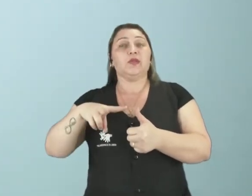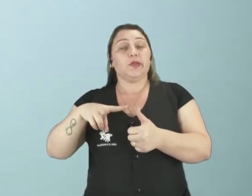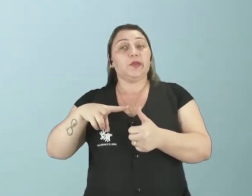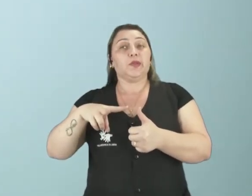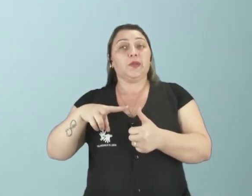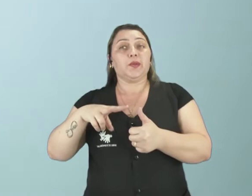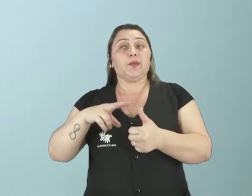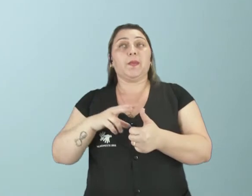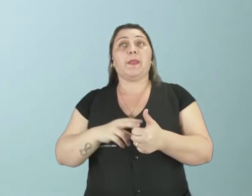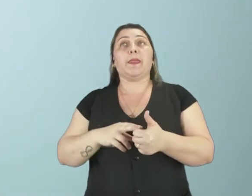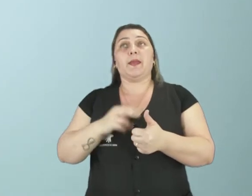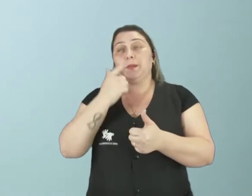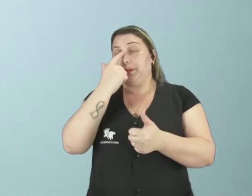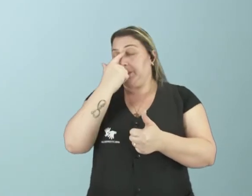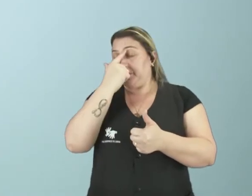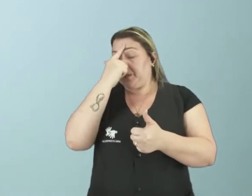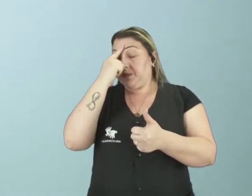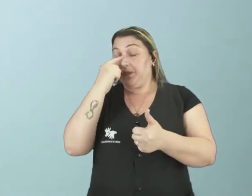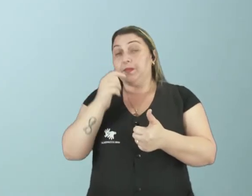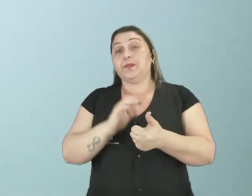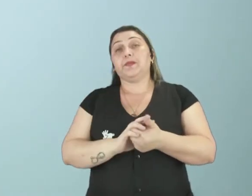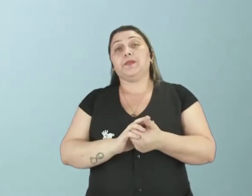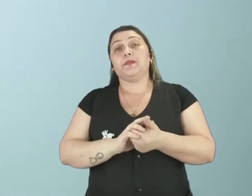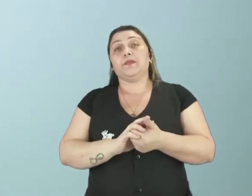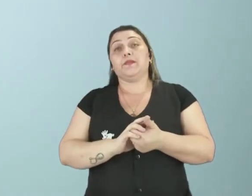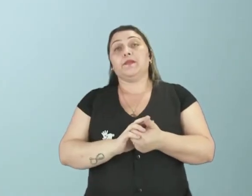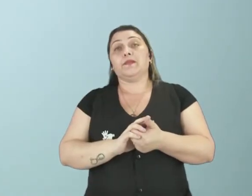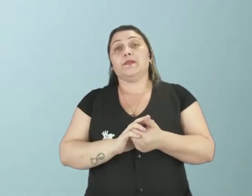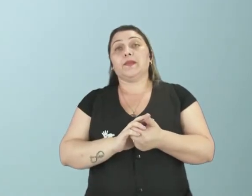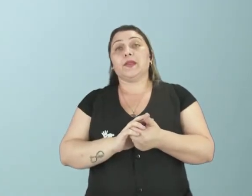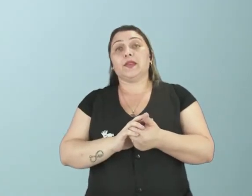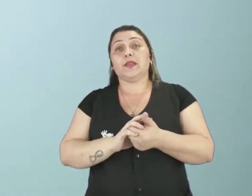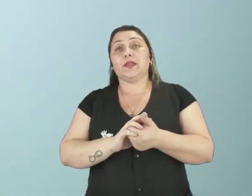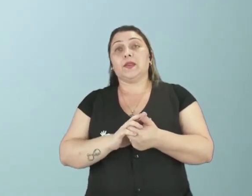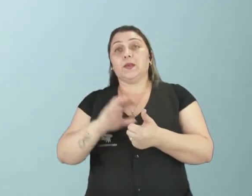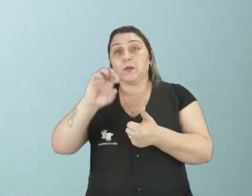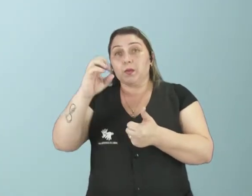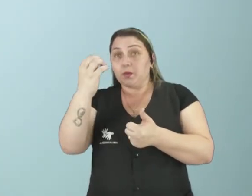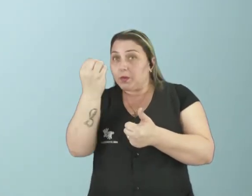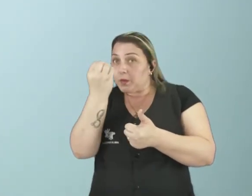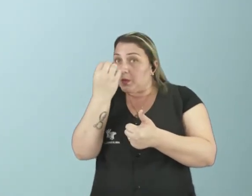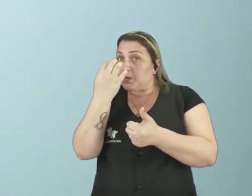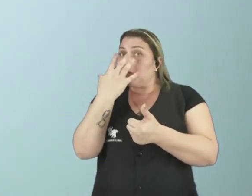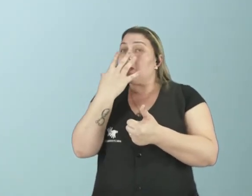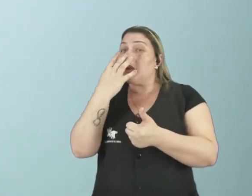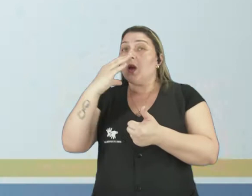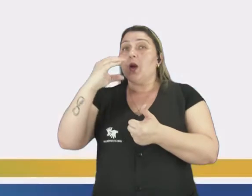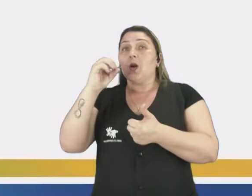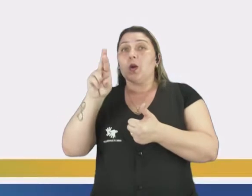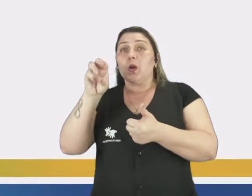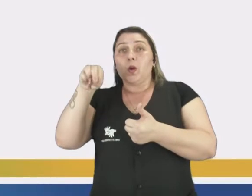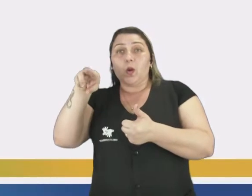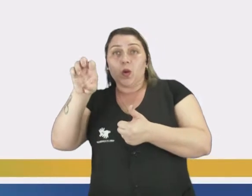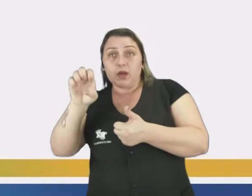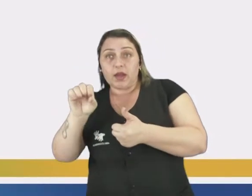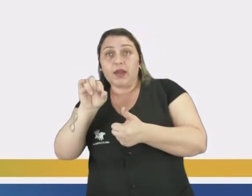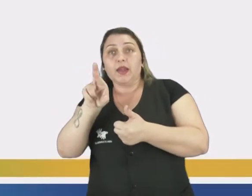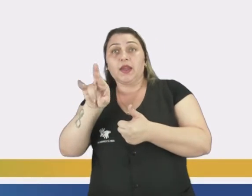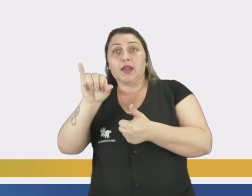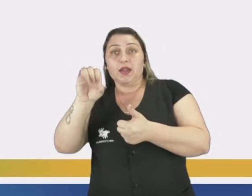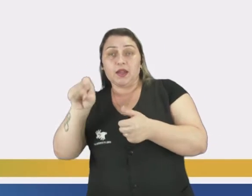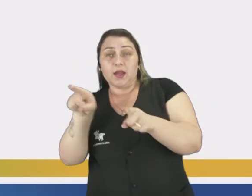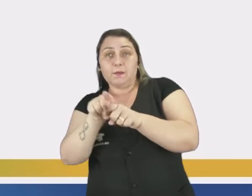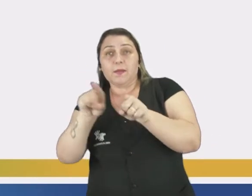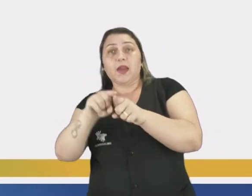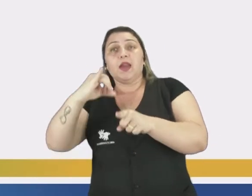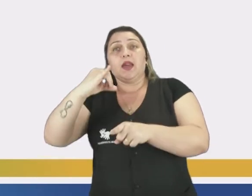luz. E aí, a forma de entrada dessa luz nos nossos olhos é córnea, passa pela íris e o cristalino e